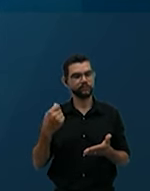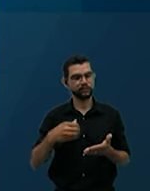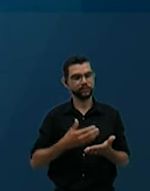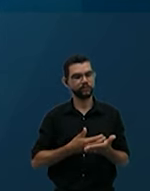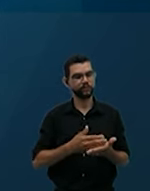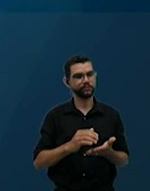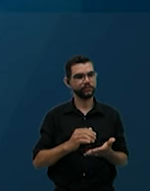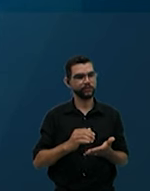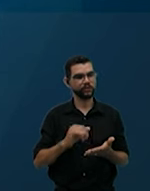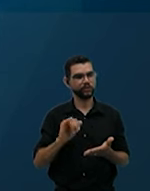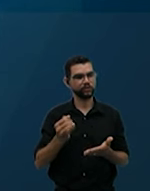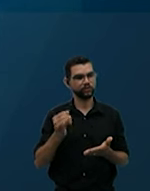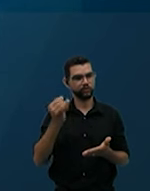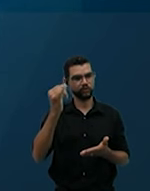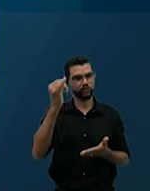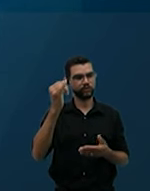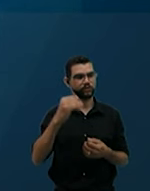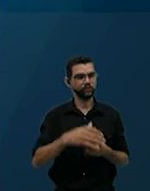desta primeira sessão,